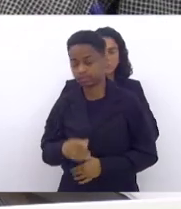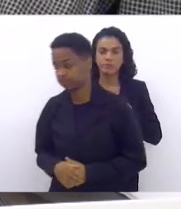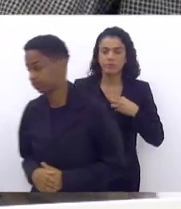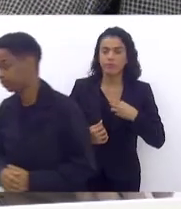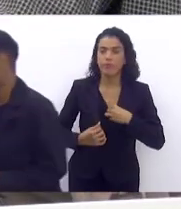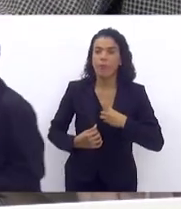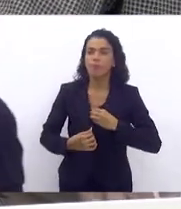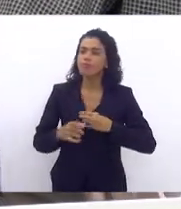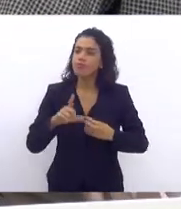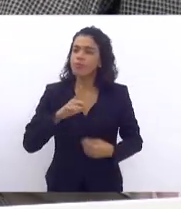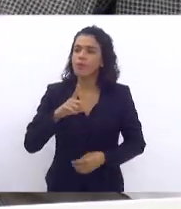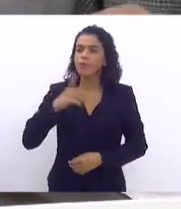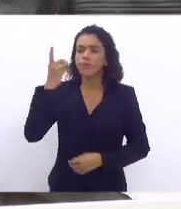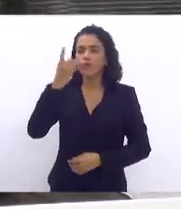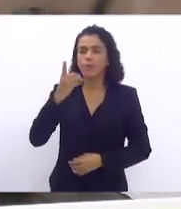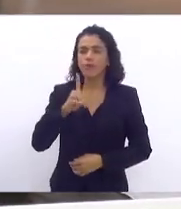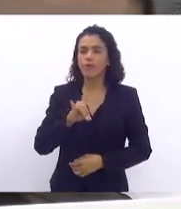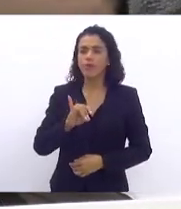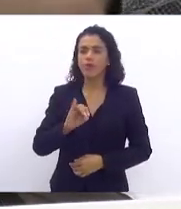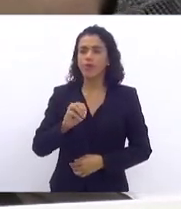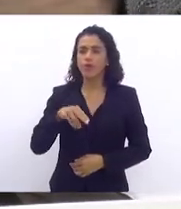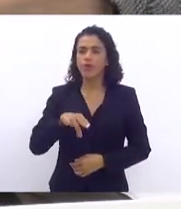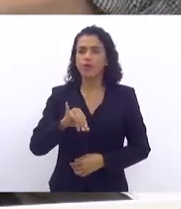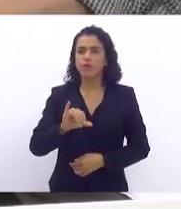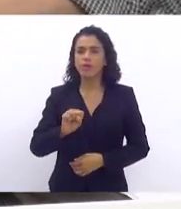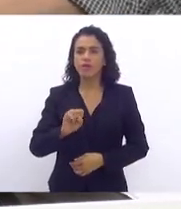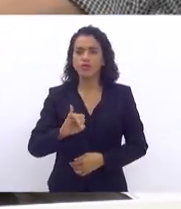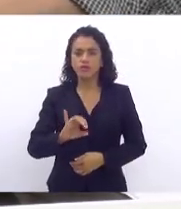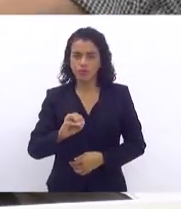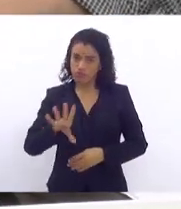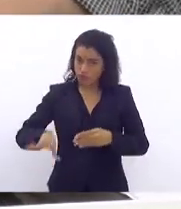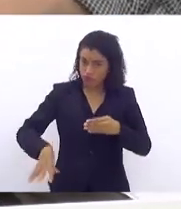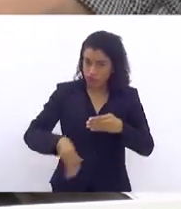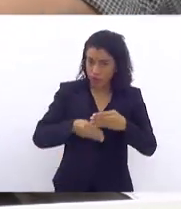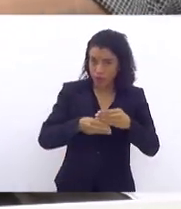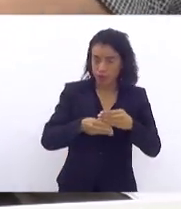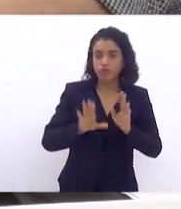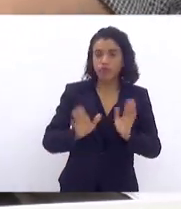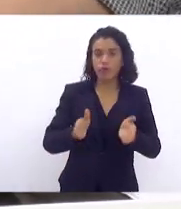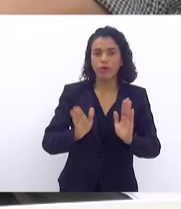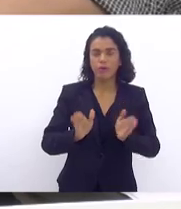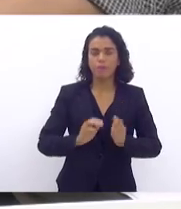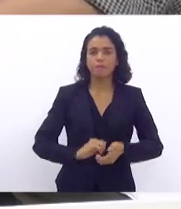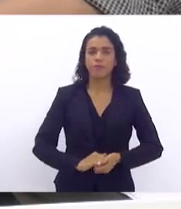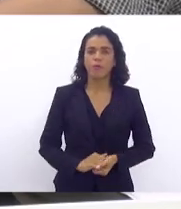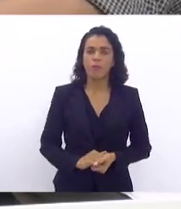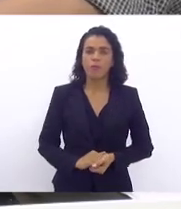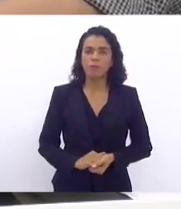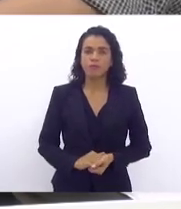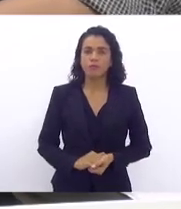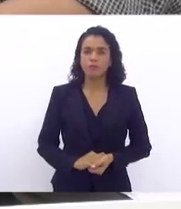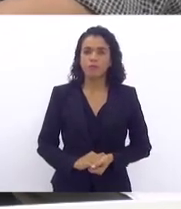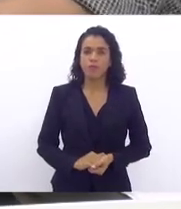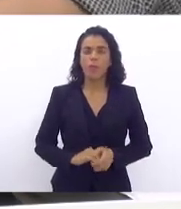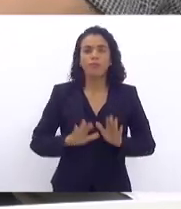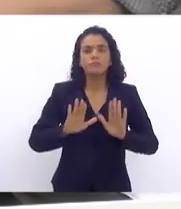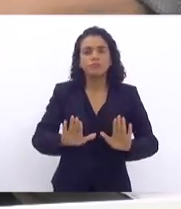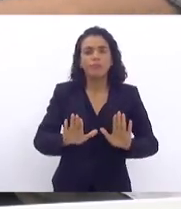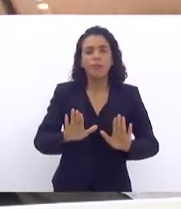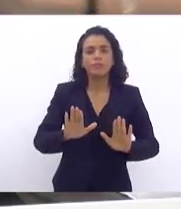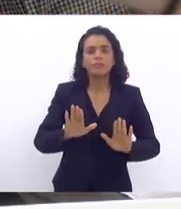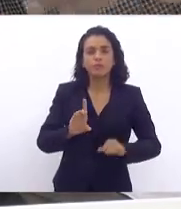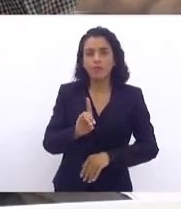já tem a do Dionísio Lins acrescentando o PIX. E já acrescentou o PIX. Isso. É. Mas a do